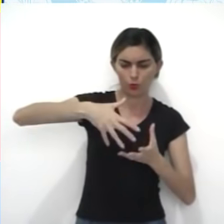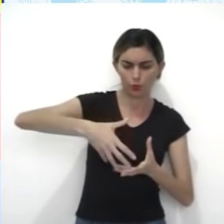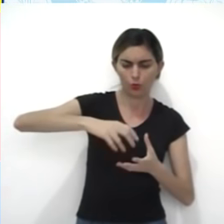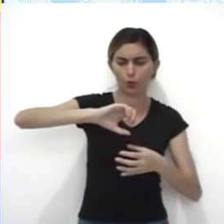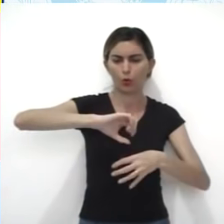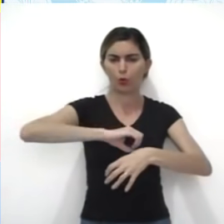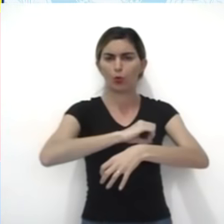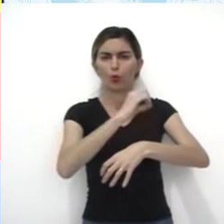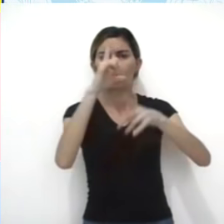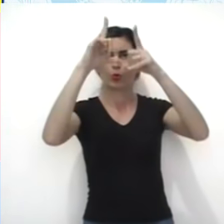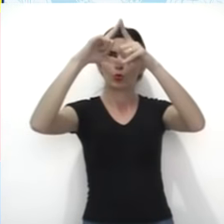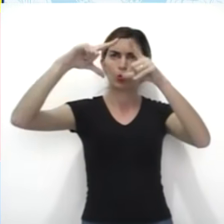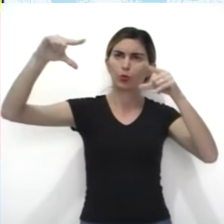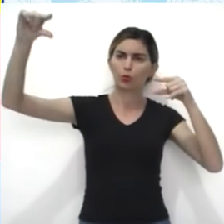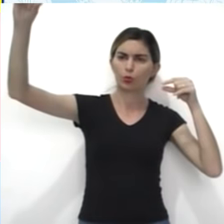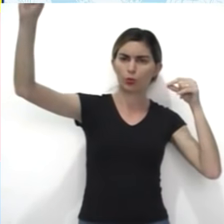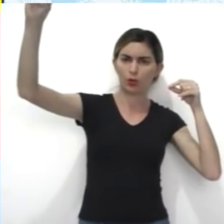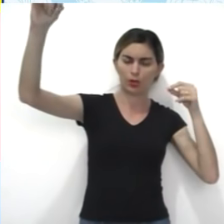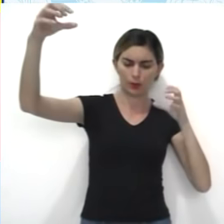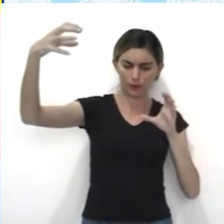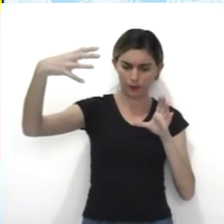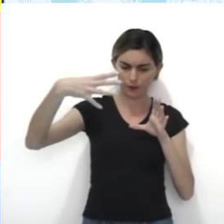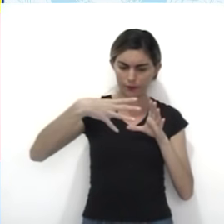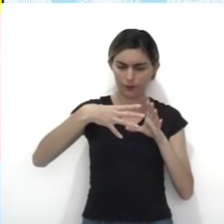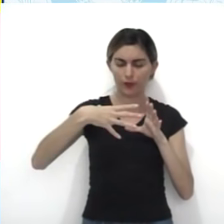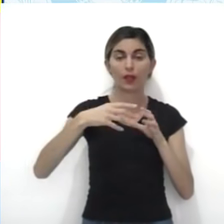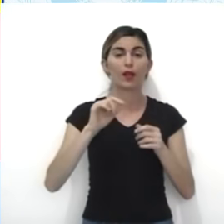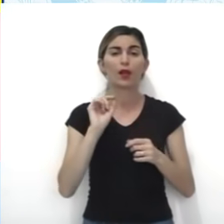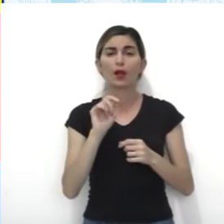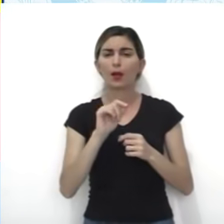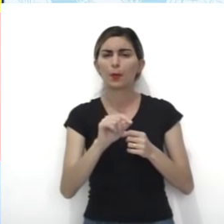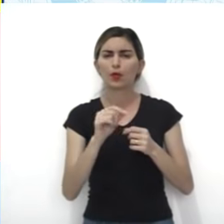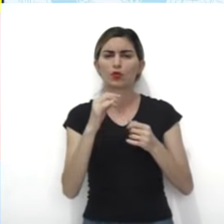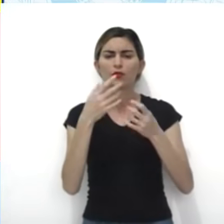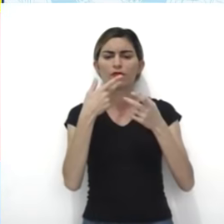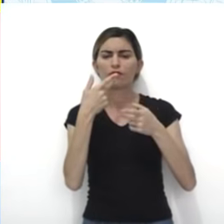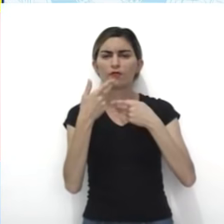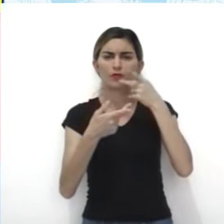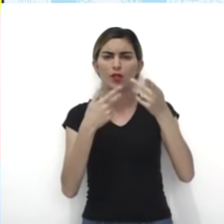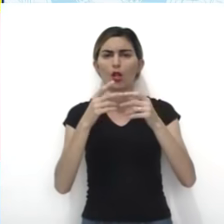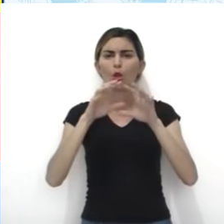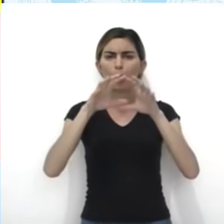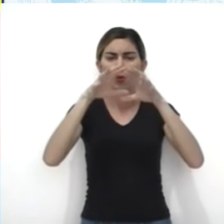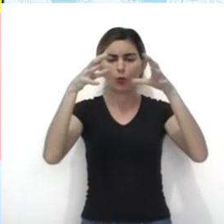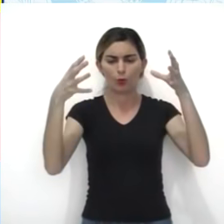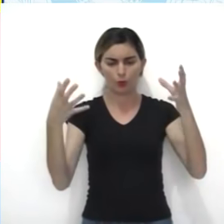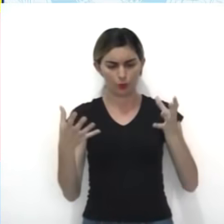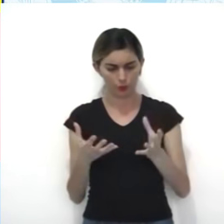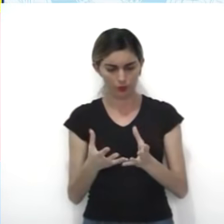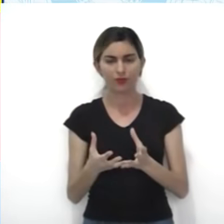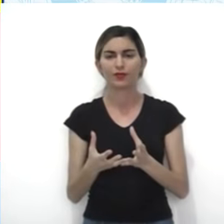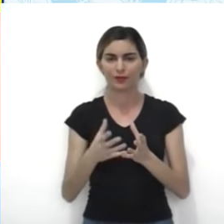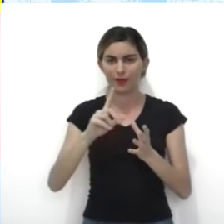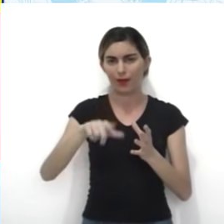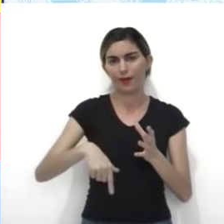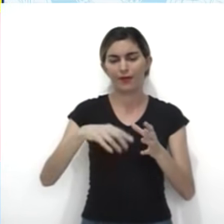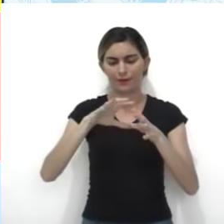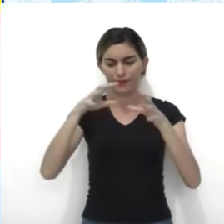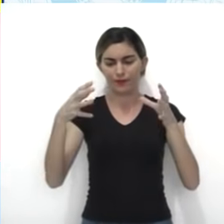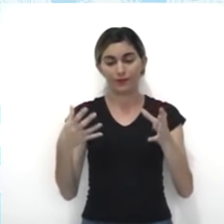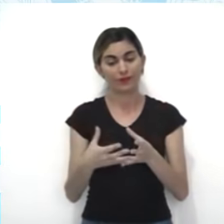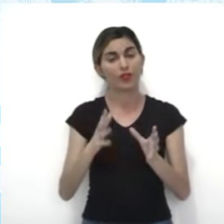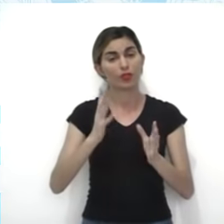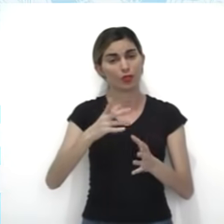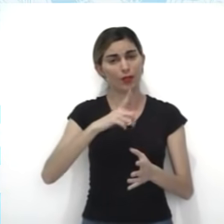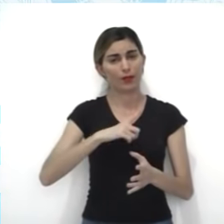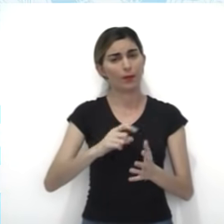da terra sobre a lua formada durante os eclipses como argumento para justificar o formato esférico do